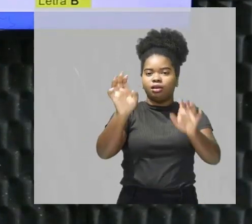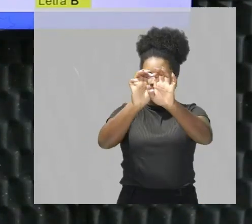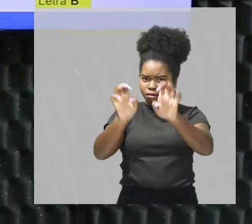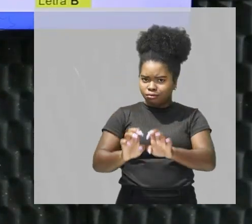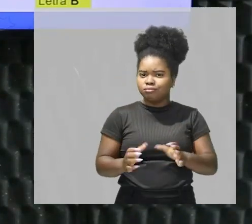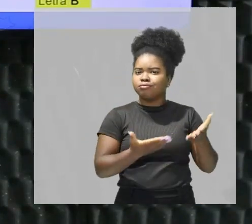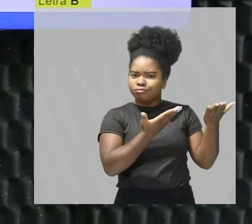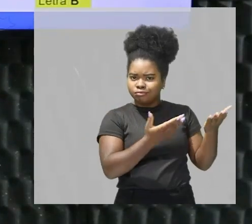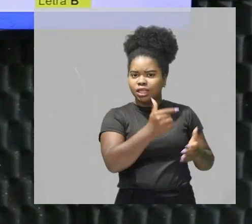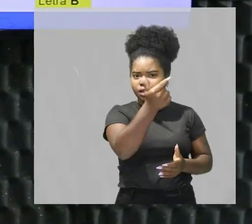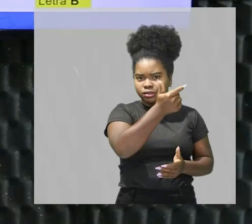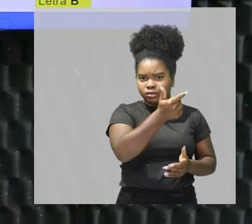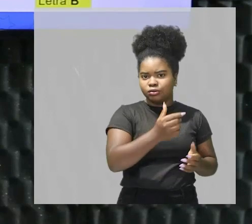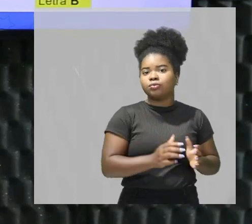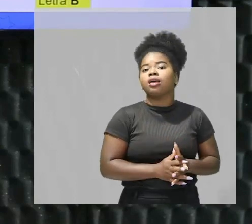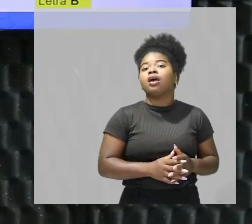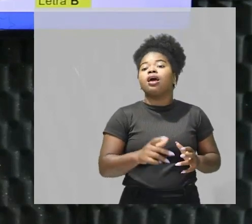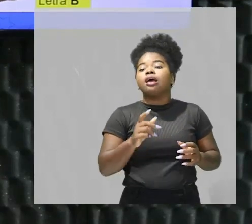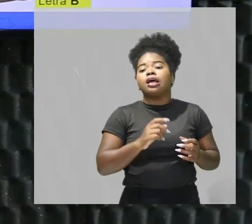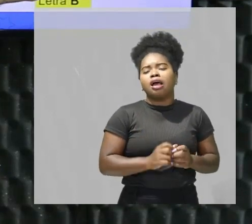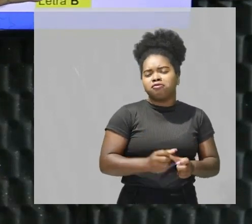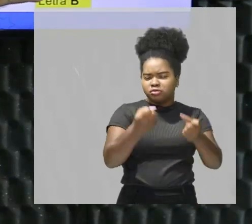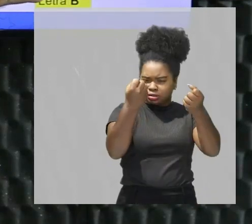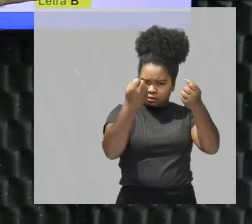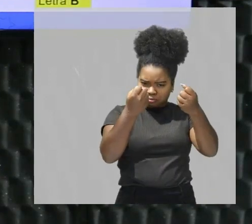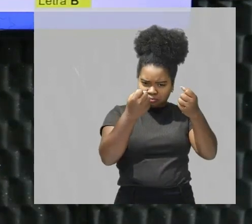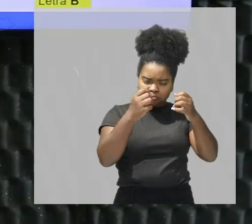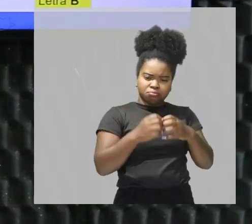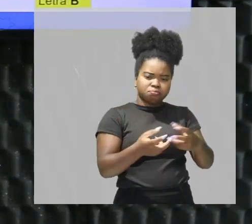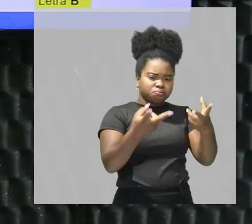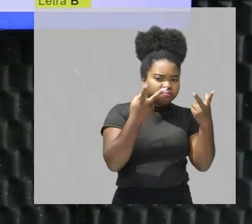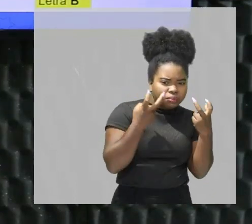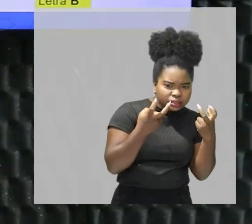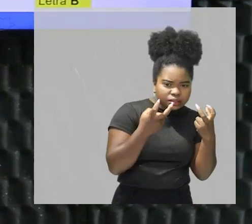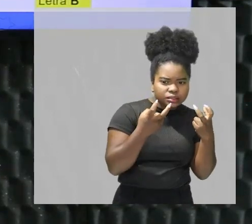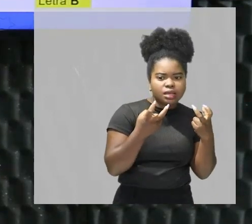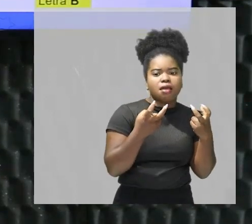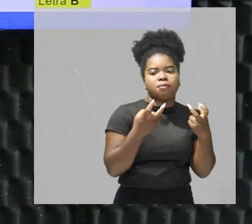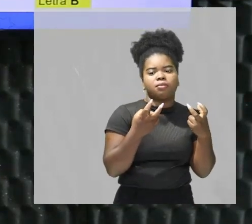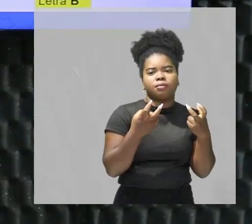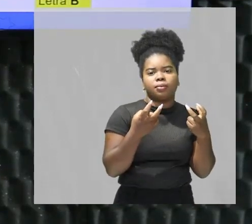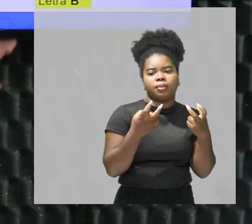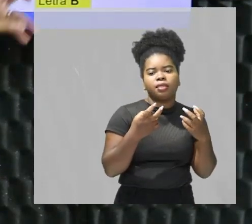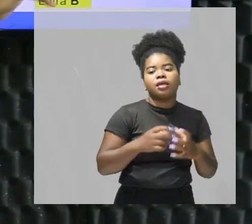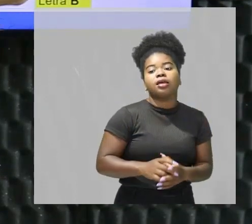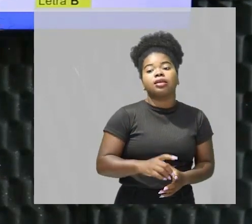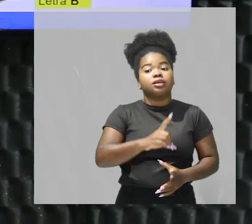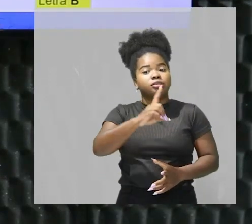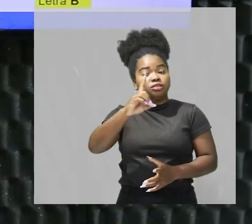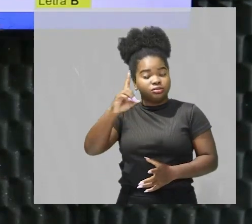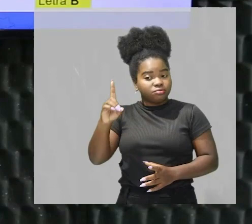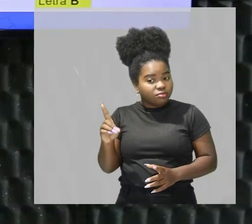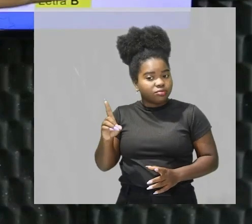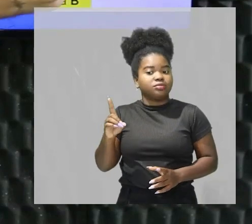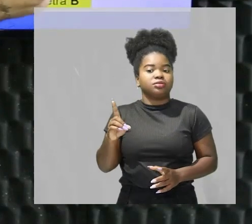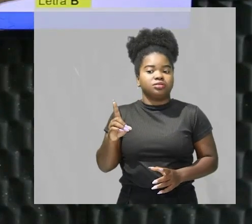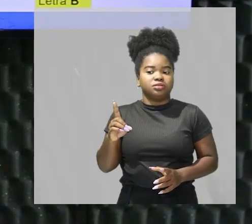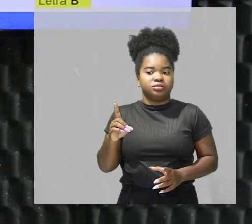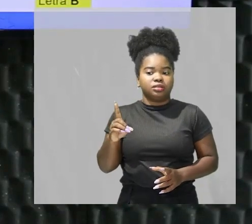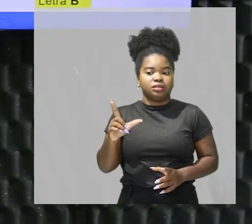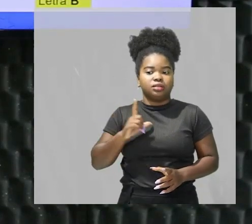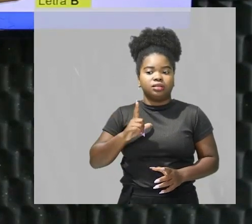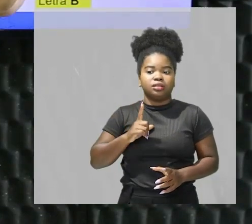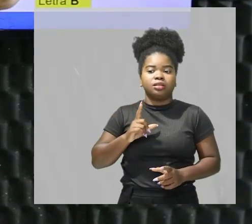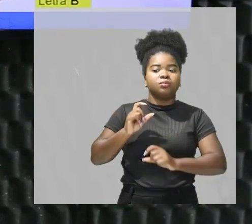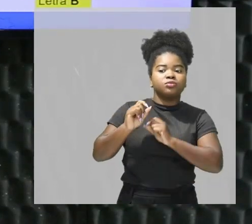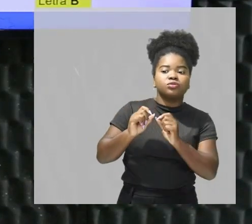E você vai observar que lá na extremidade direita do detergente, eu tenho uma região polar,